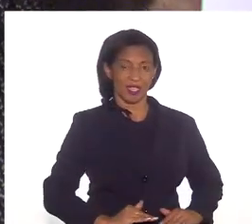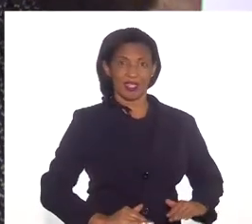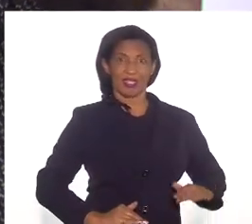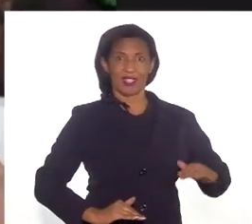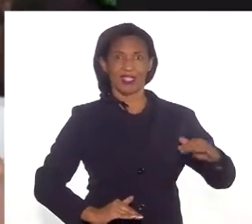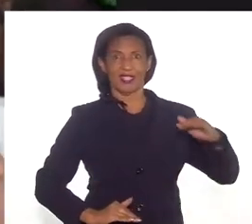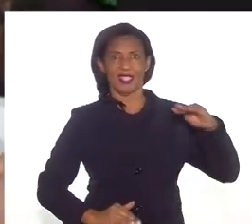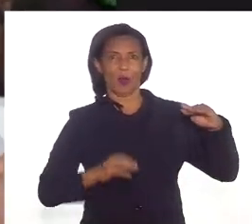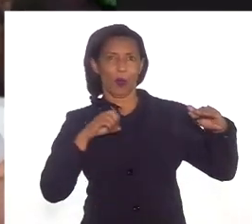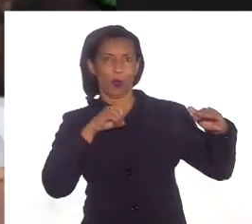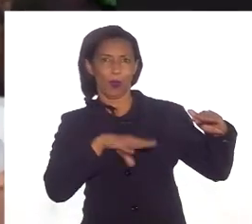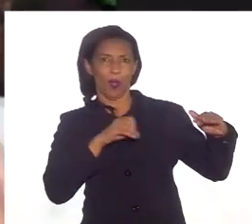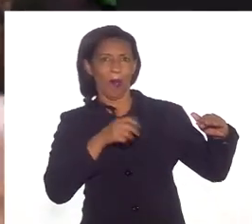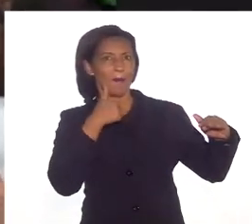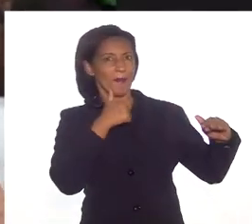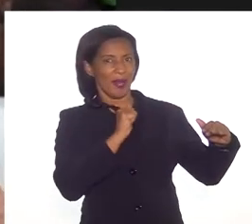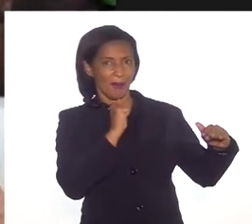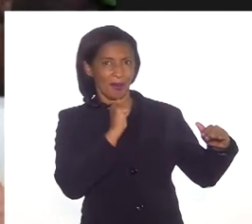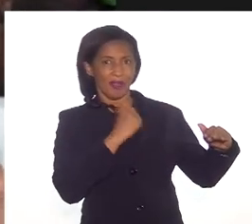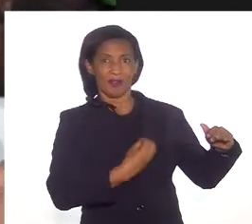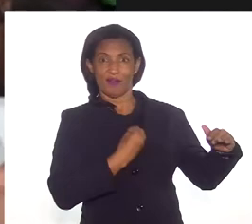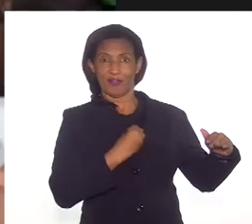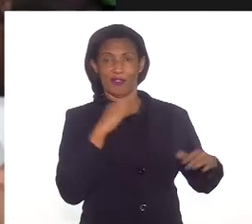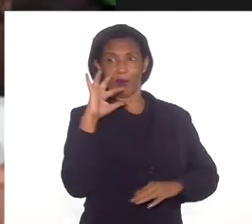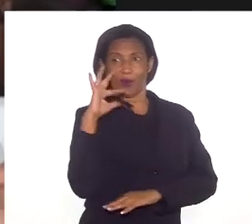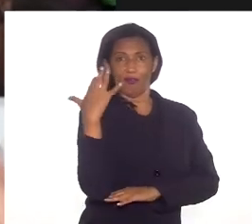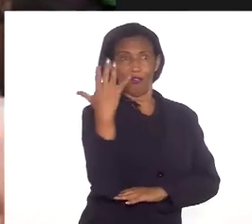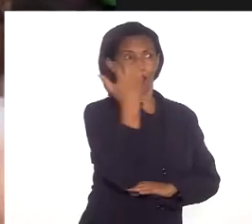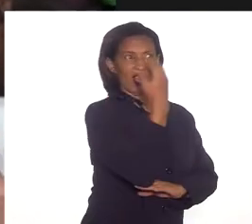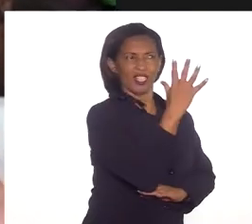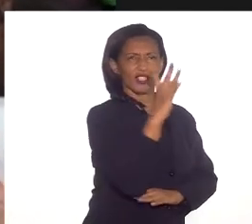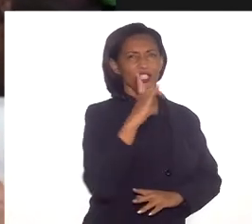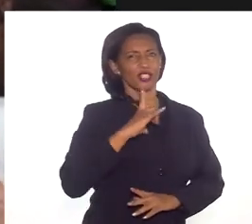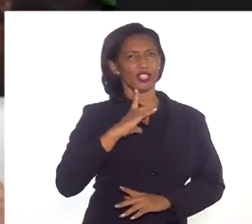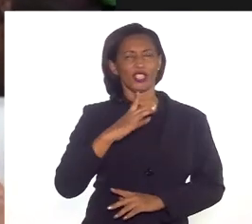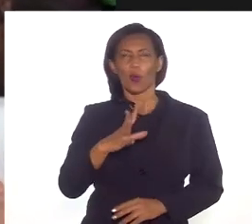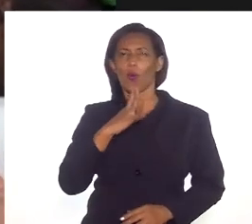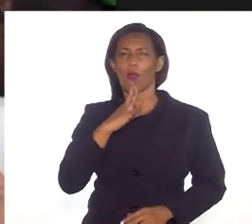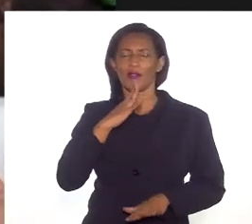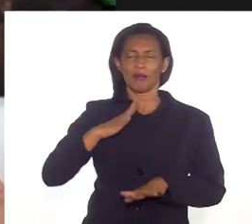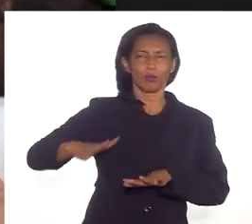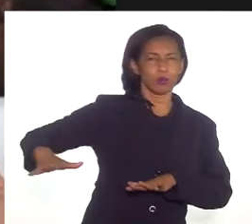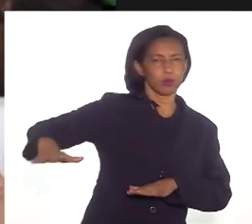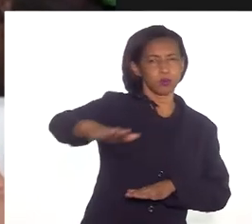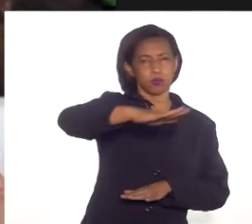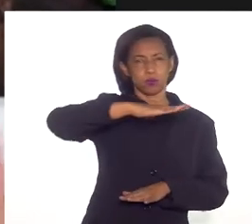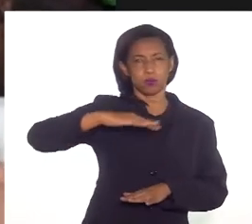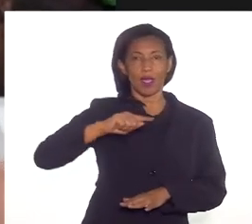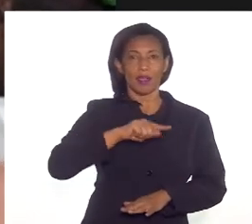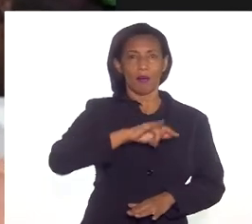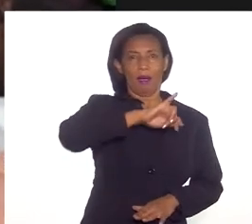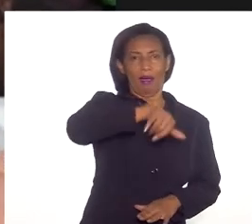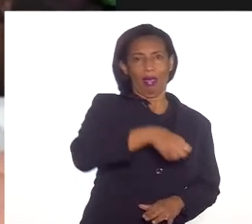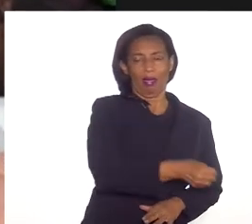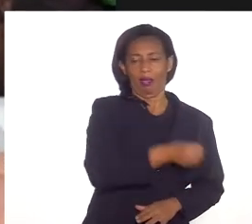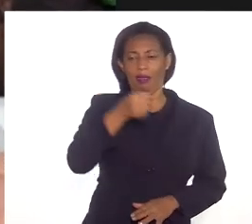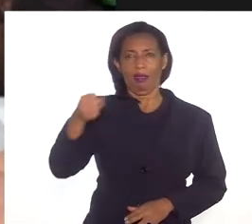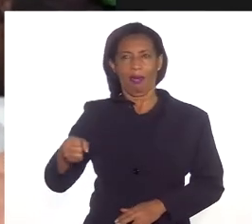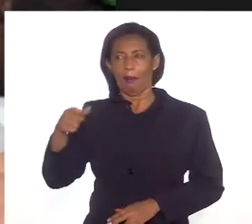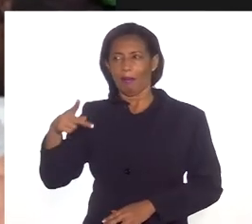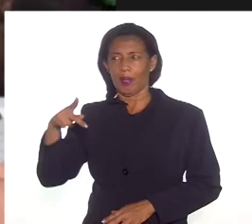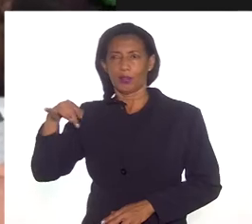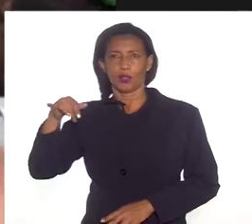educados pelas mães, educados na floresta e que tinham todo um conhecimento da floresta e eram usados depois